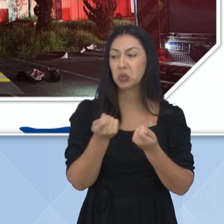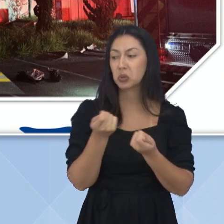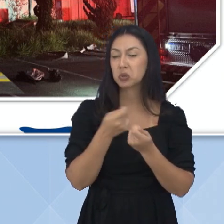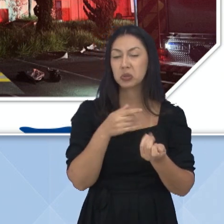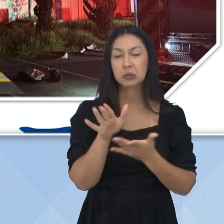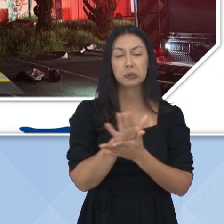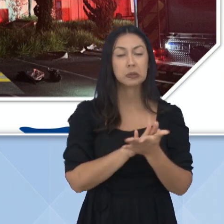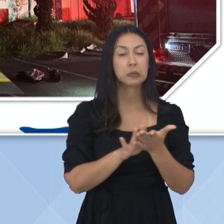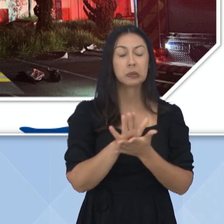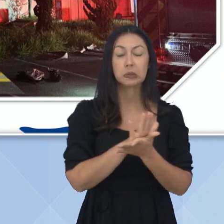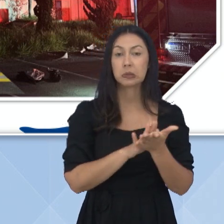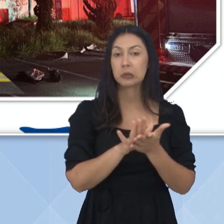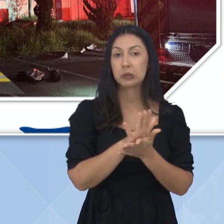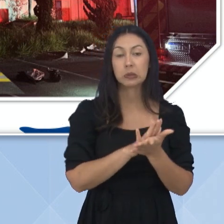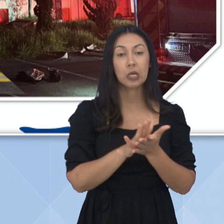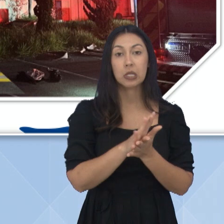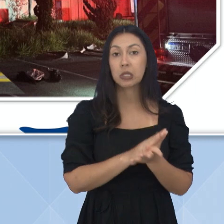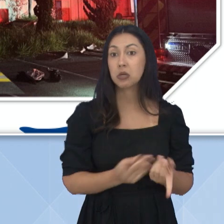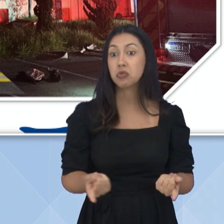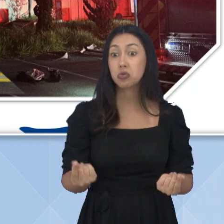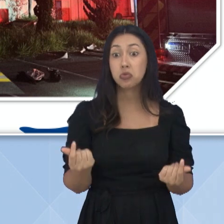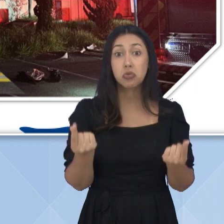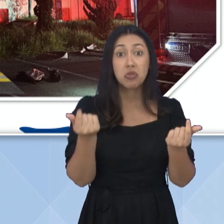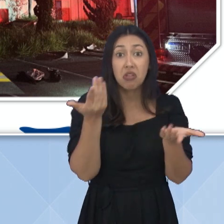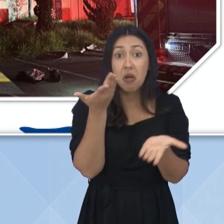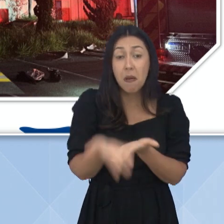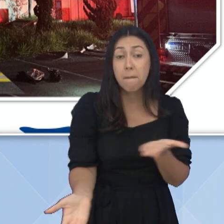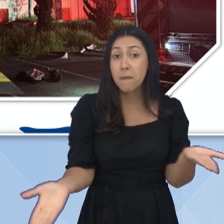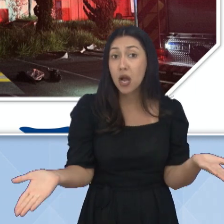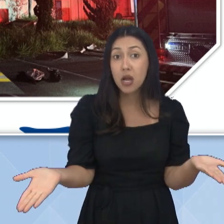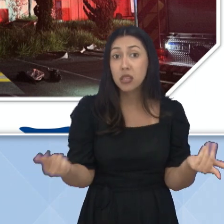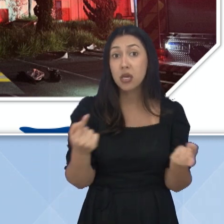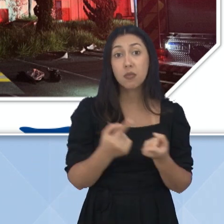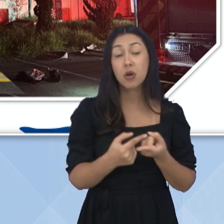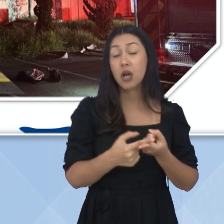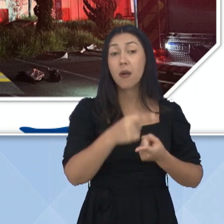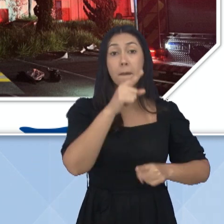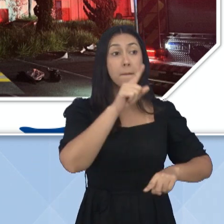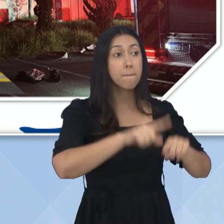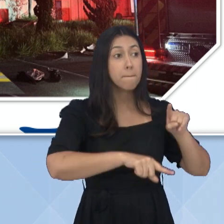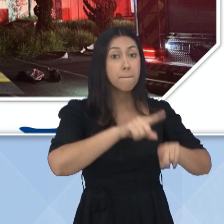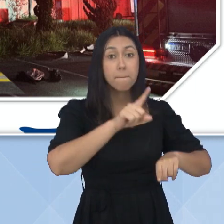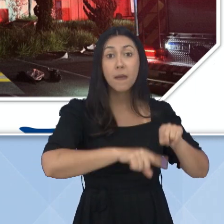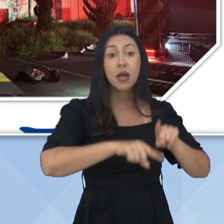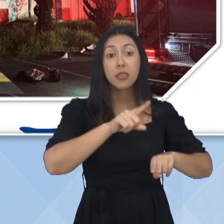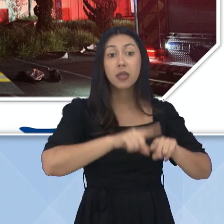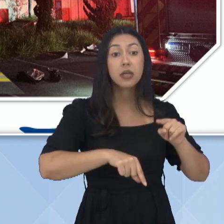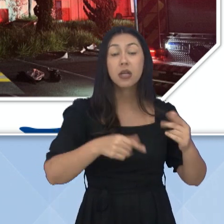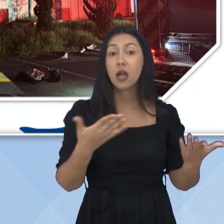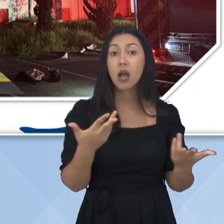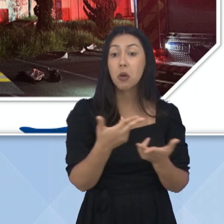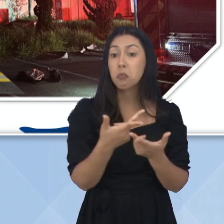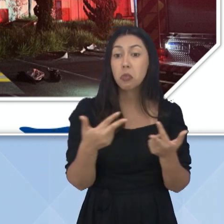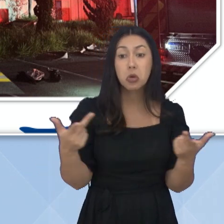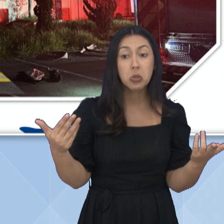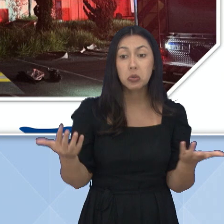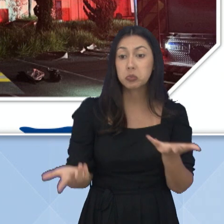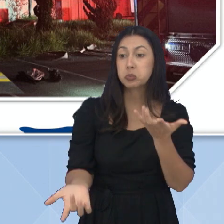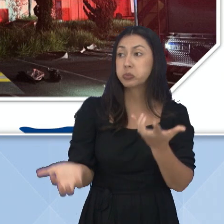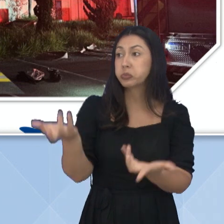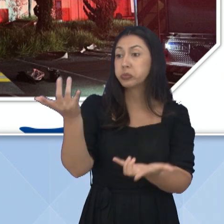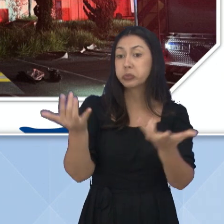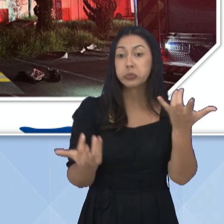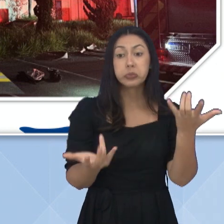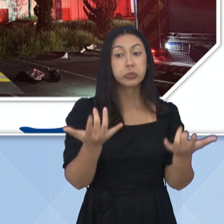incêndio de dinheiro público, porque esses equipamentos, esse galpão que foi